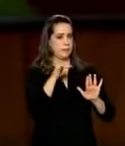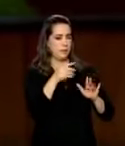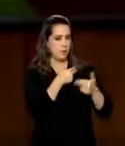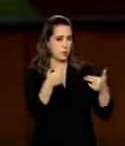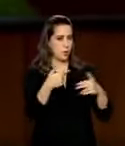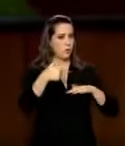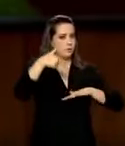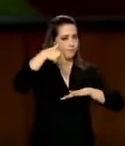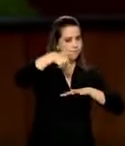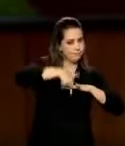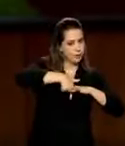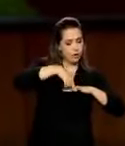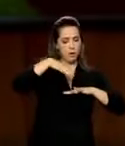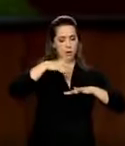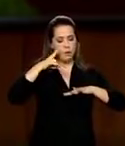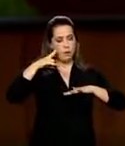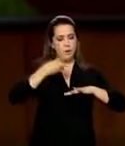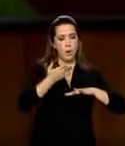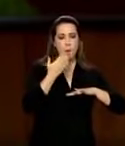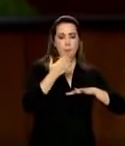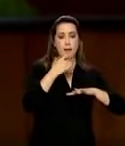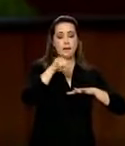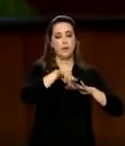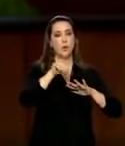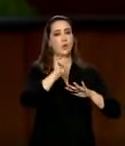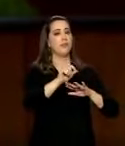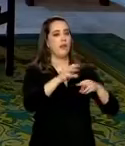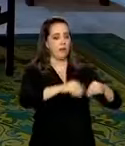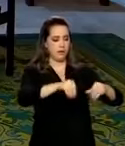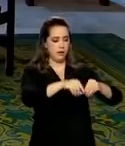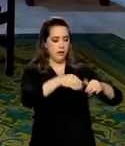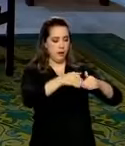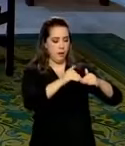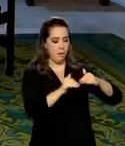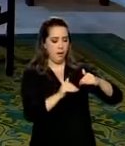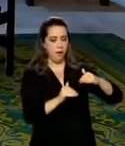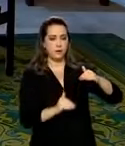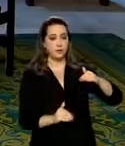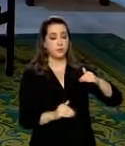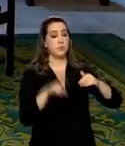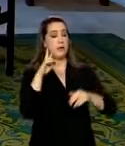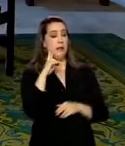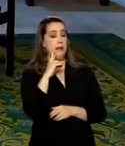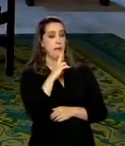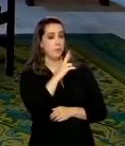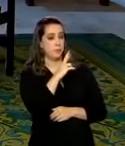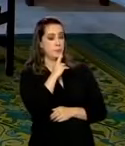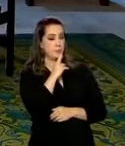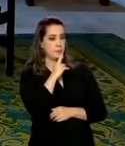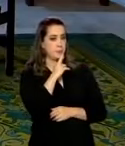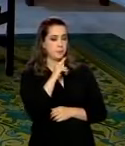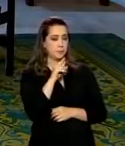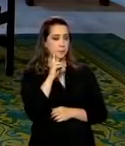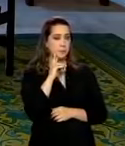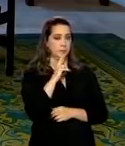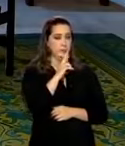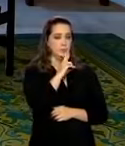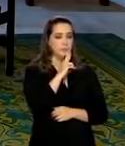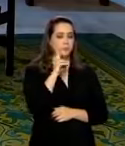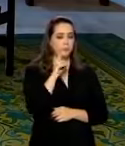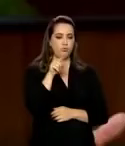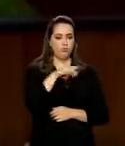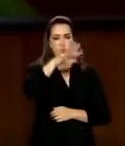Cada metal tem uma coloração. Você vai ver o que tem embaixo da terra. A região de Roraima, por exemplo, né?